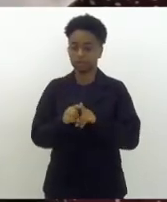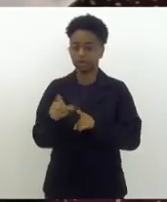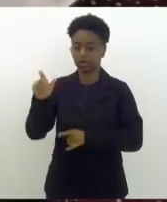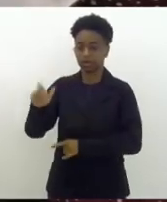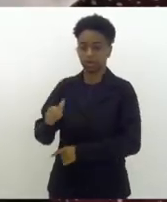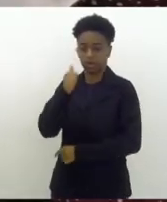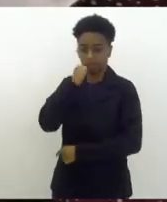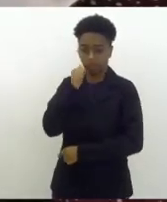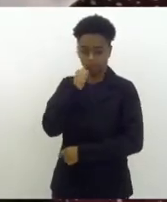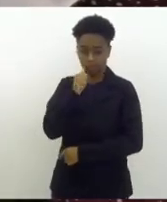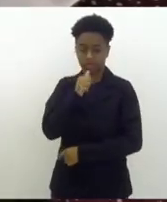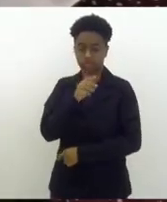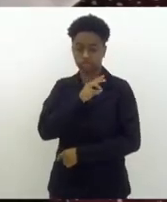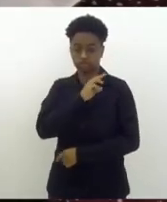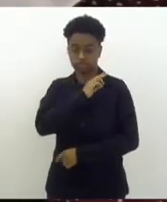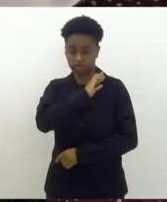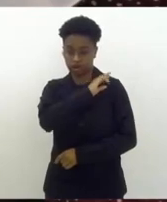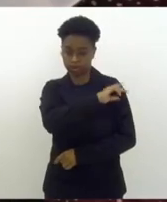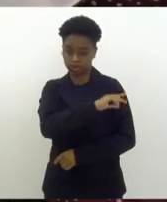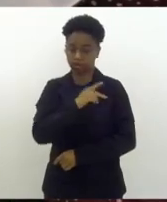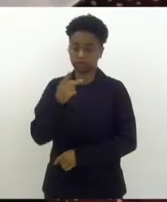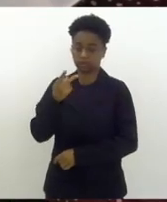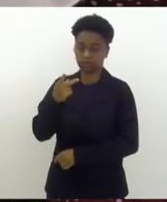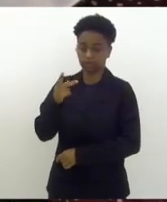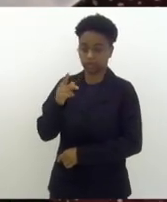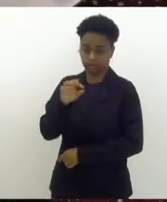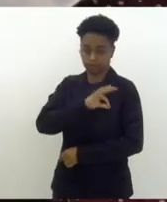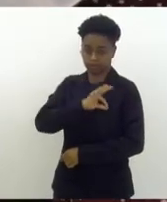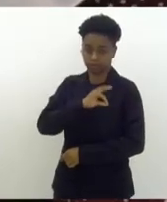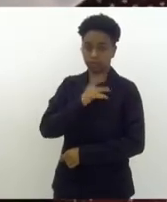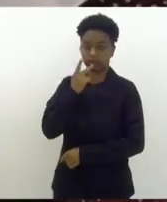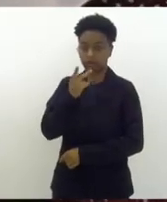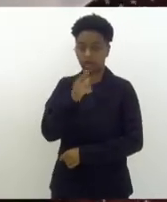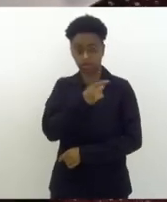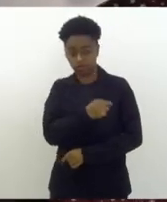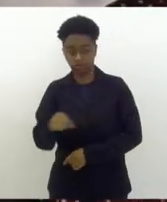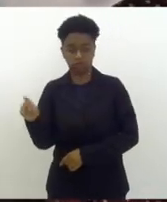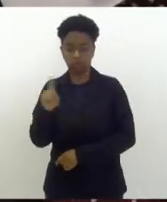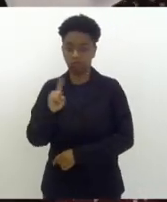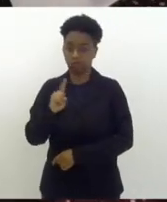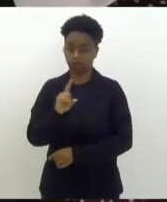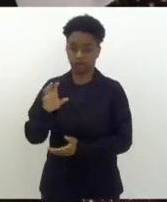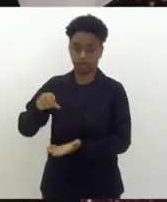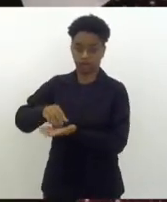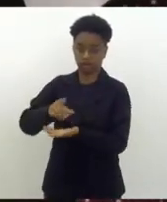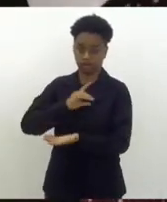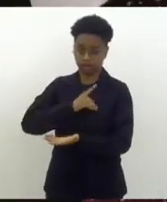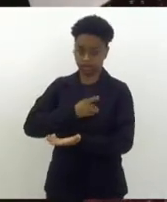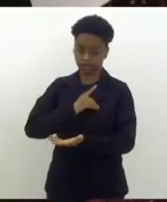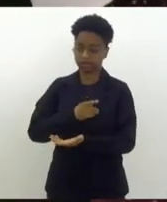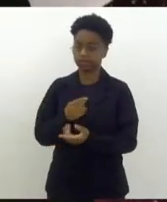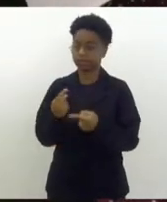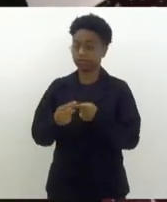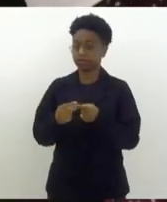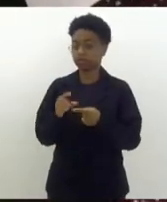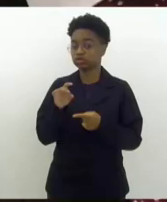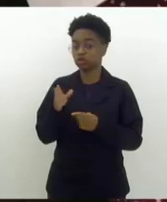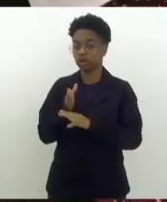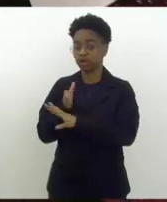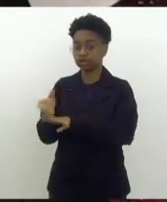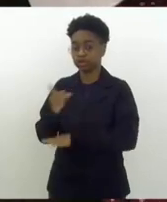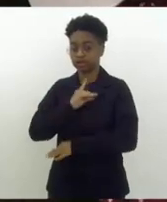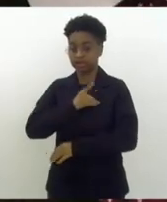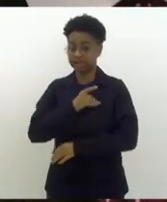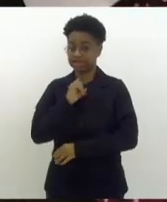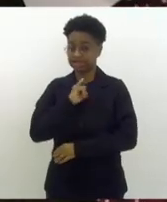militar dizendo que não iriam a delegacia de polícia como era propósito original dizendo que só iriam a delegacia